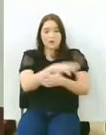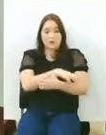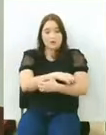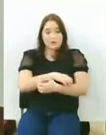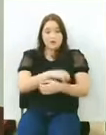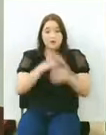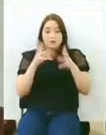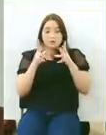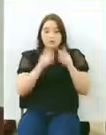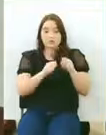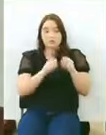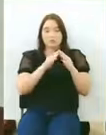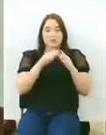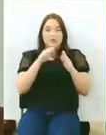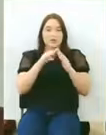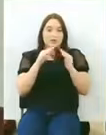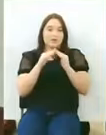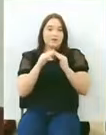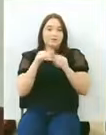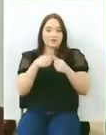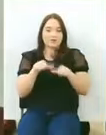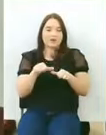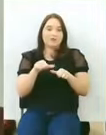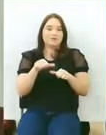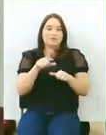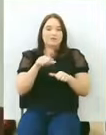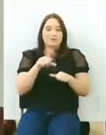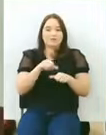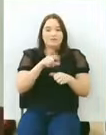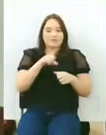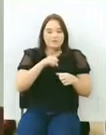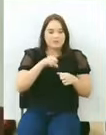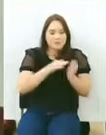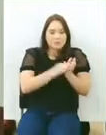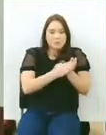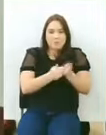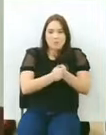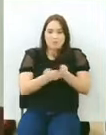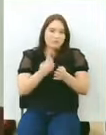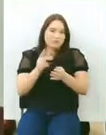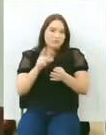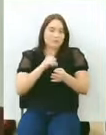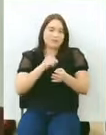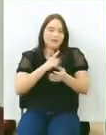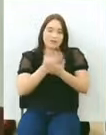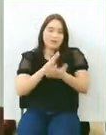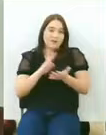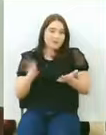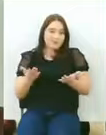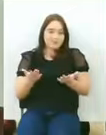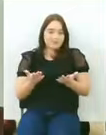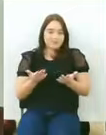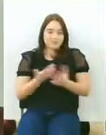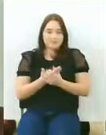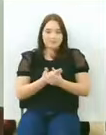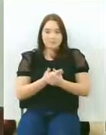porque a casa era totalmente úmida. Então nós terminamos a casa para aquela